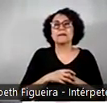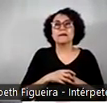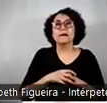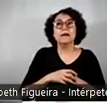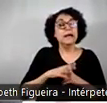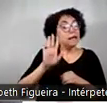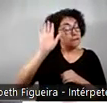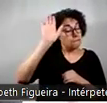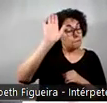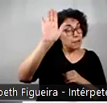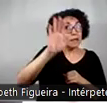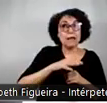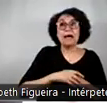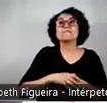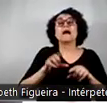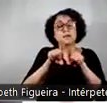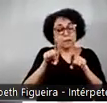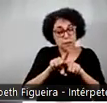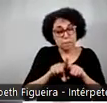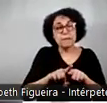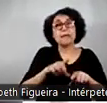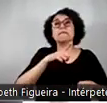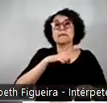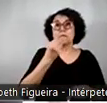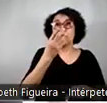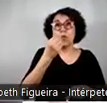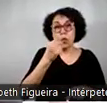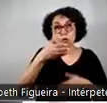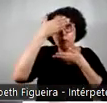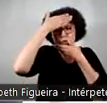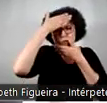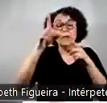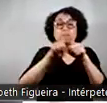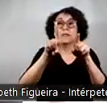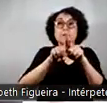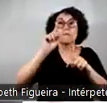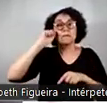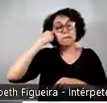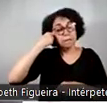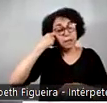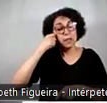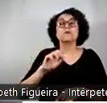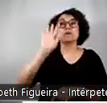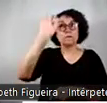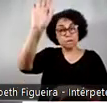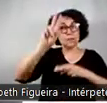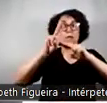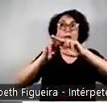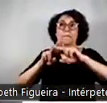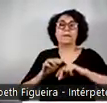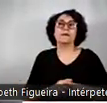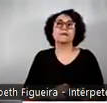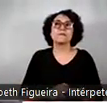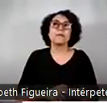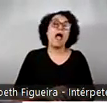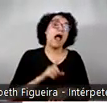muitos delas são pessoas muçulmanas e pessoas pretas, que estão detidas. E a Europa sempre teve o discurso